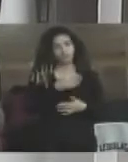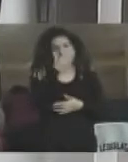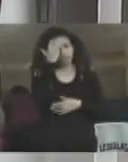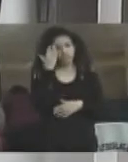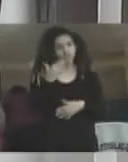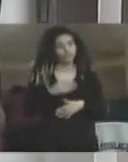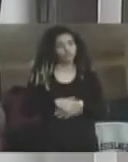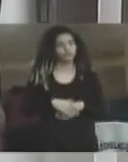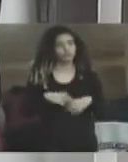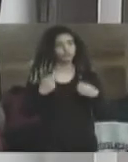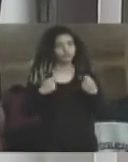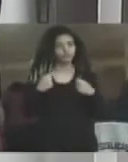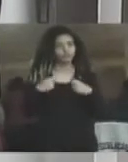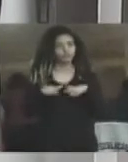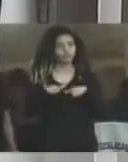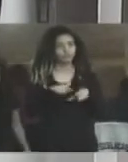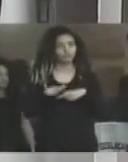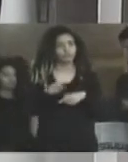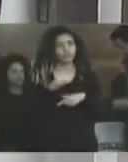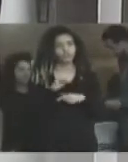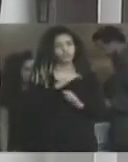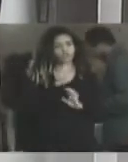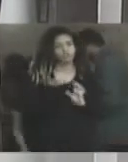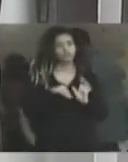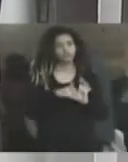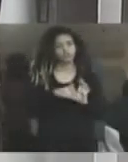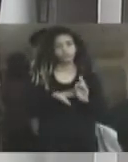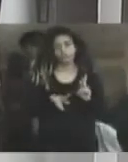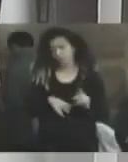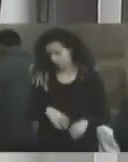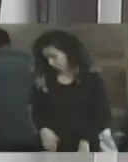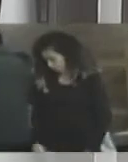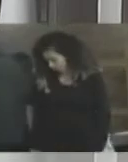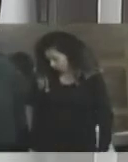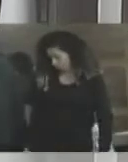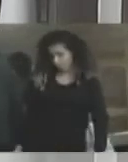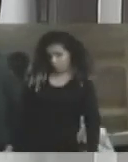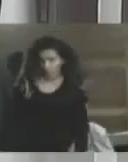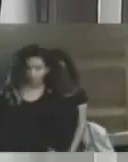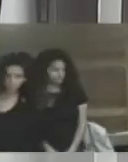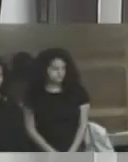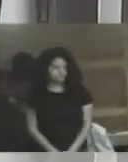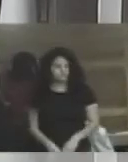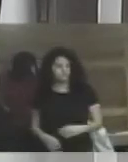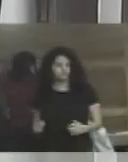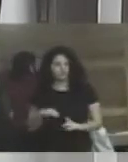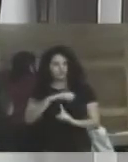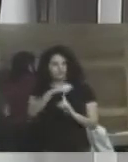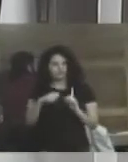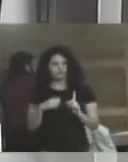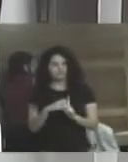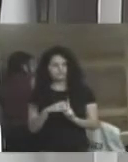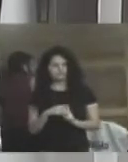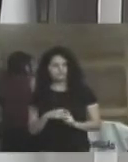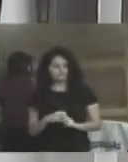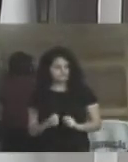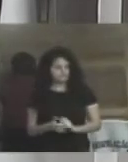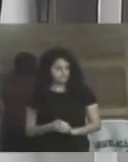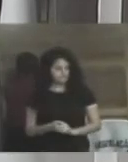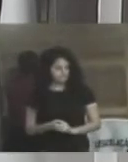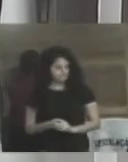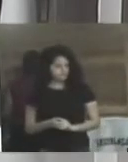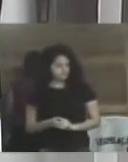passando necessidade. Então, assim, se toda a população tiver abraçada a essa causa, eu sei que a gente